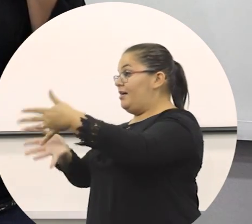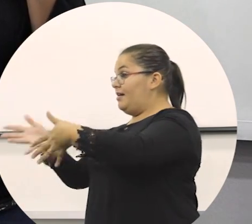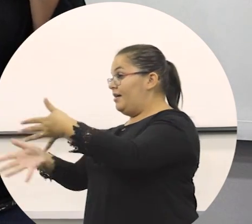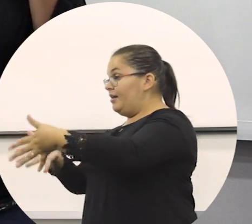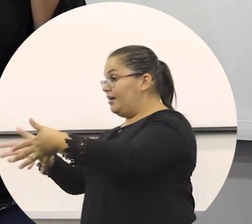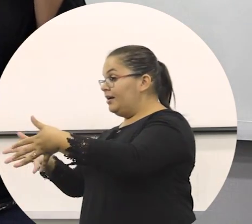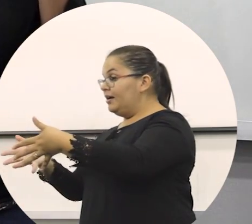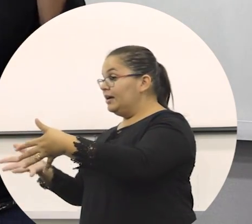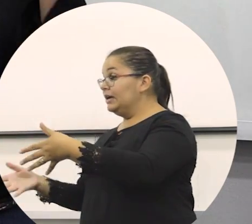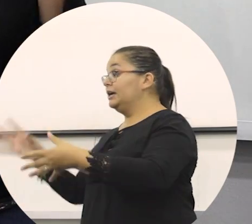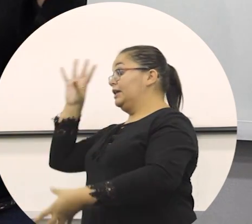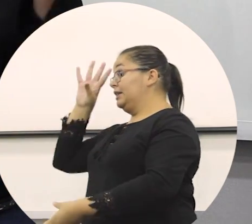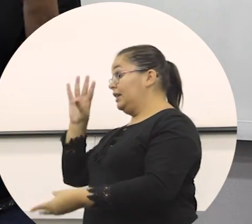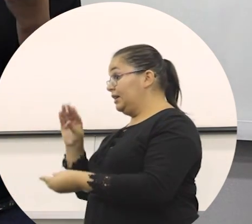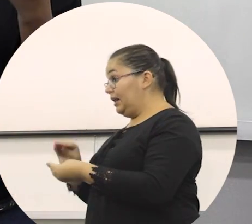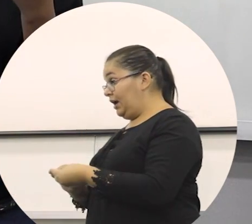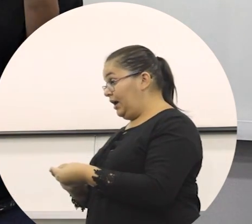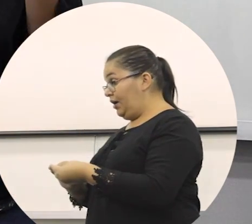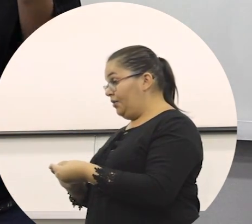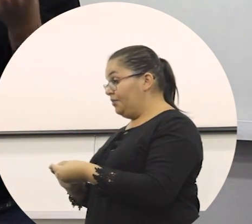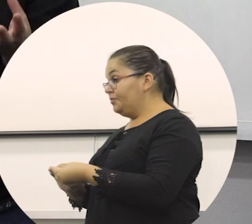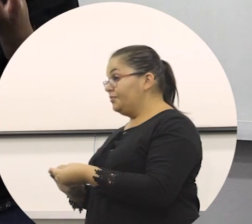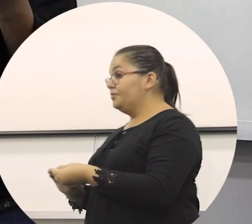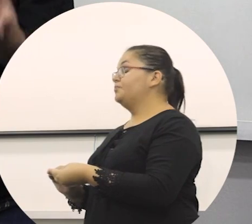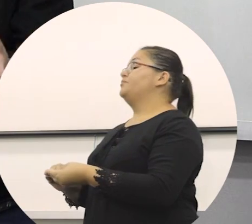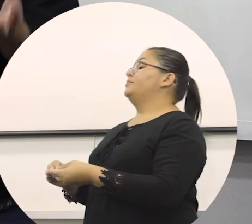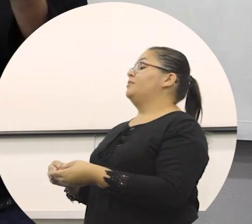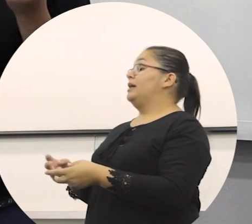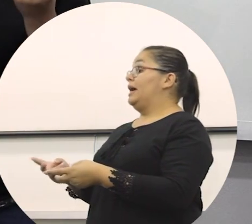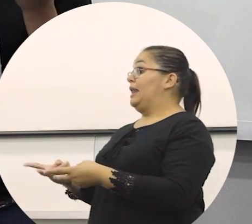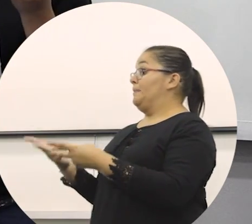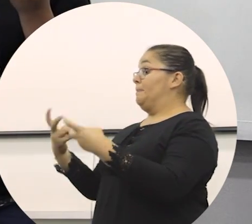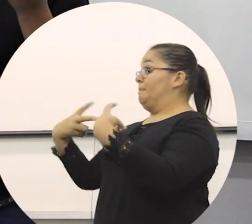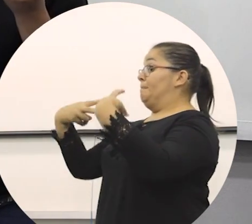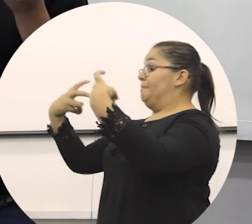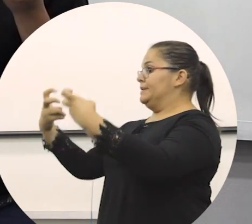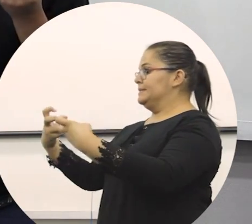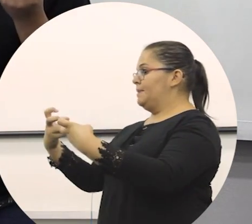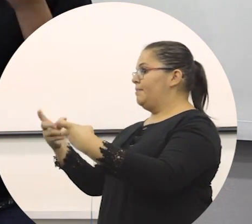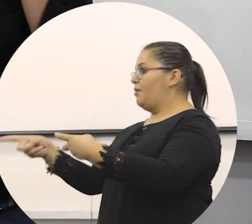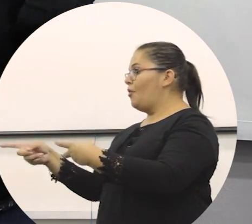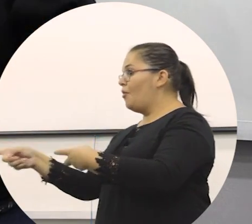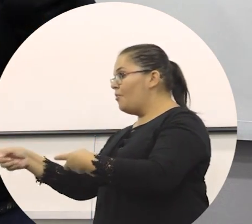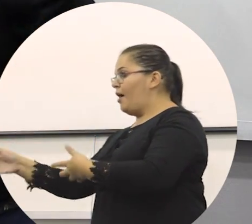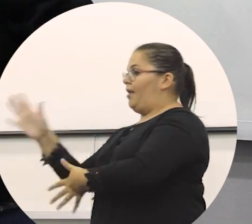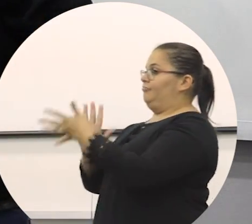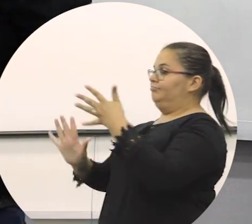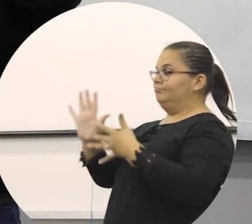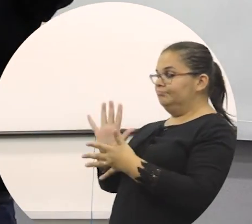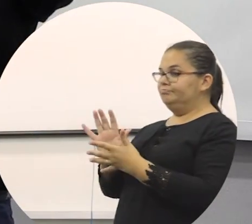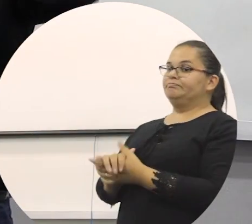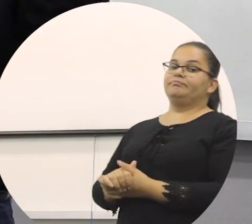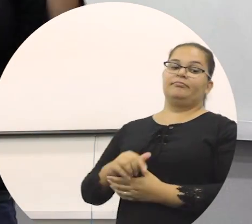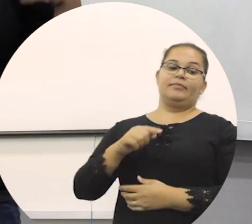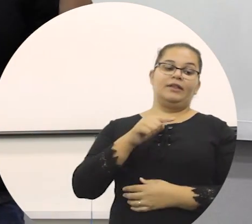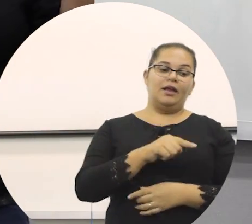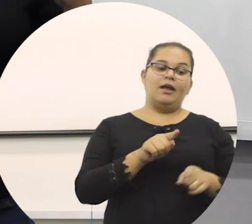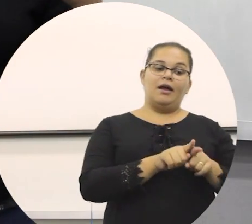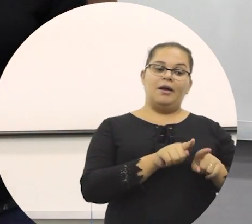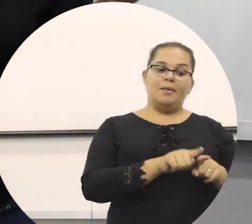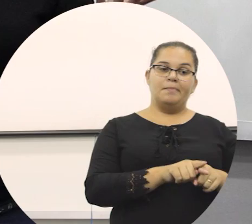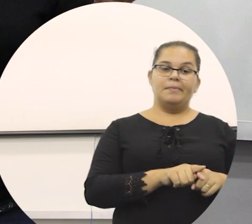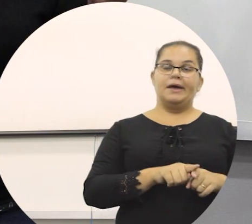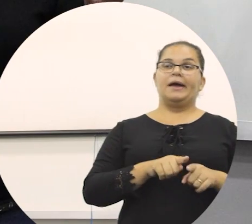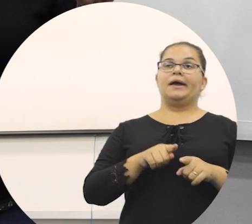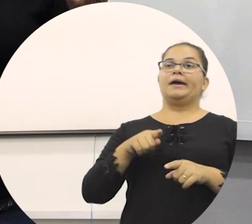produção enquanto professor, o que, que eu estou passando para ela, o que, que ela entende, como ela produz essa língua também. Depois a questão da produção